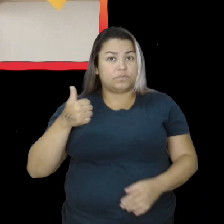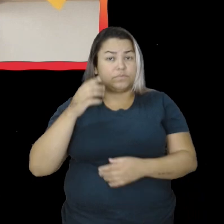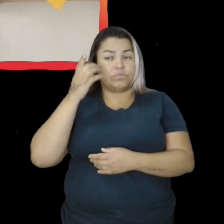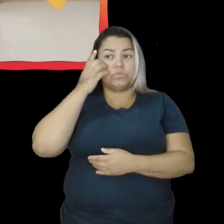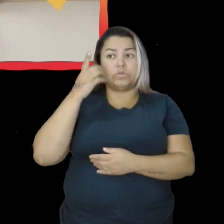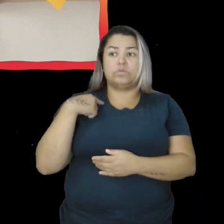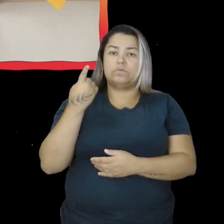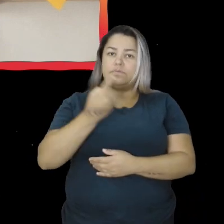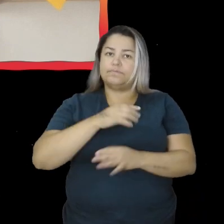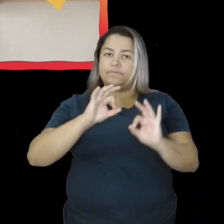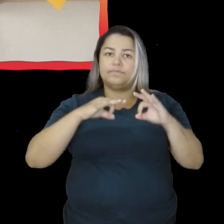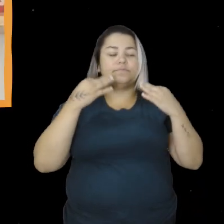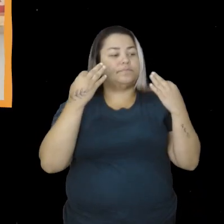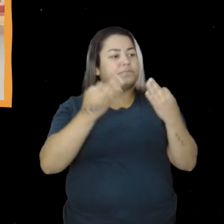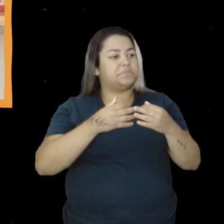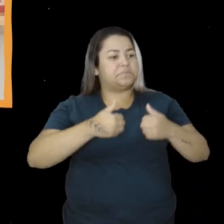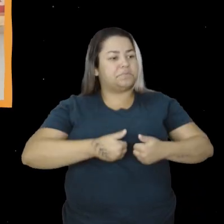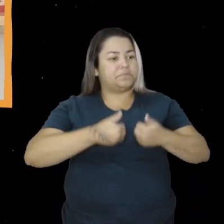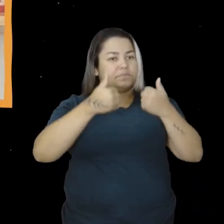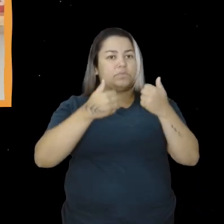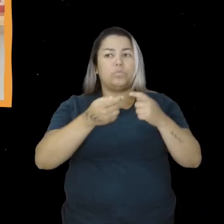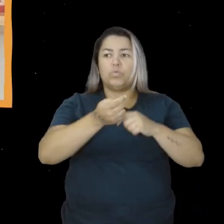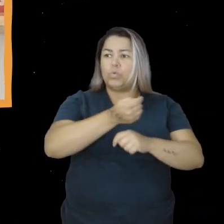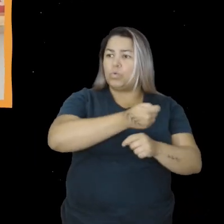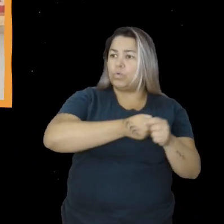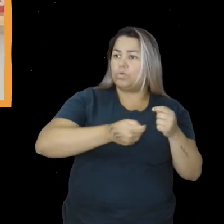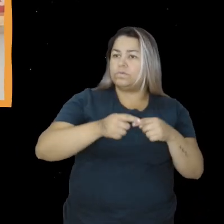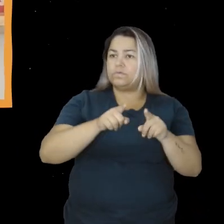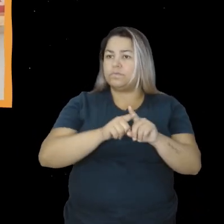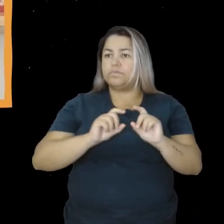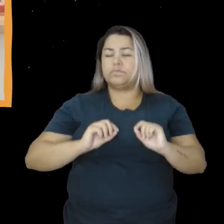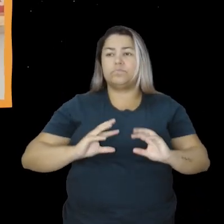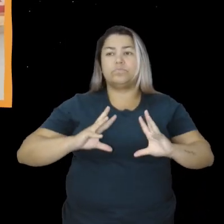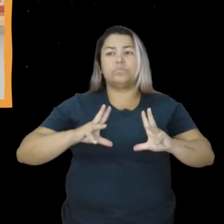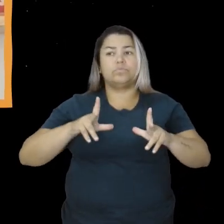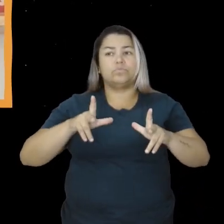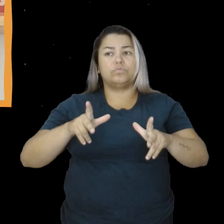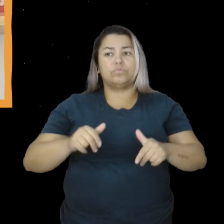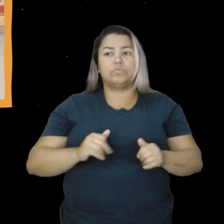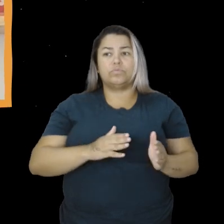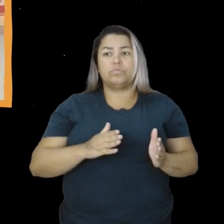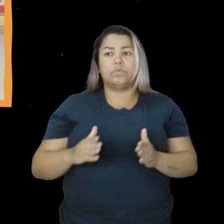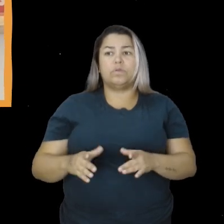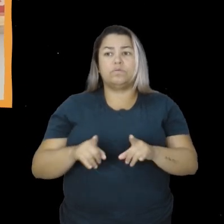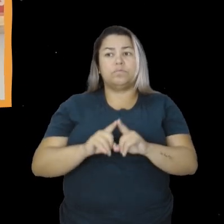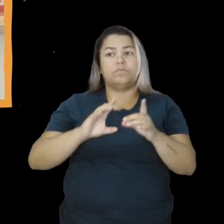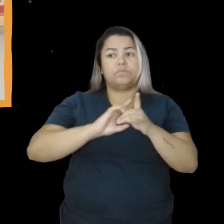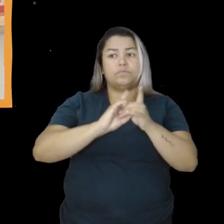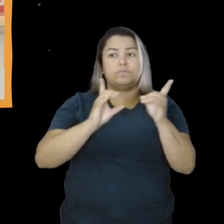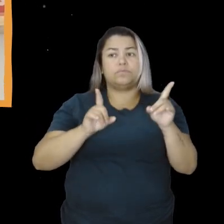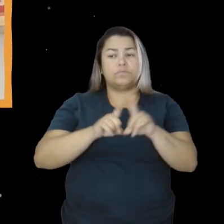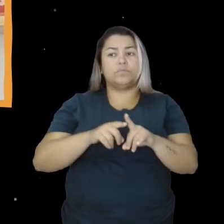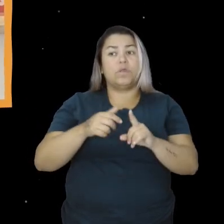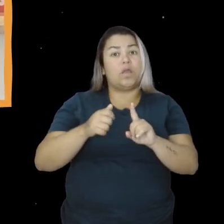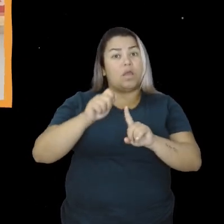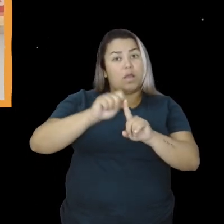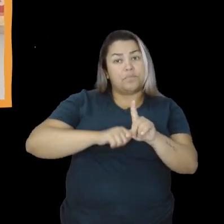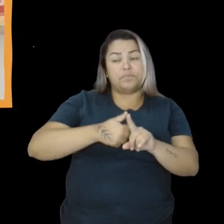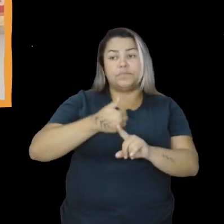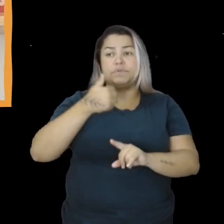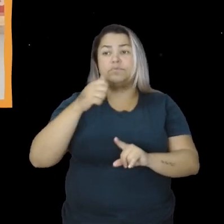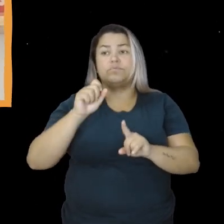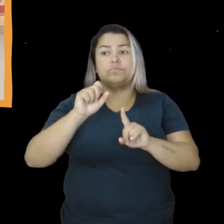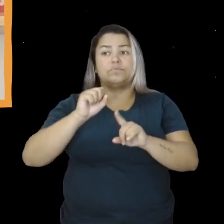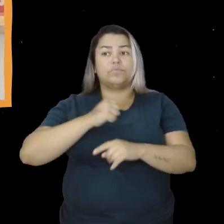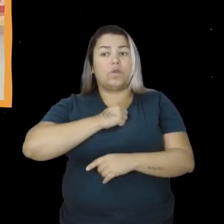nossa família melhorar economicamente e eu vivi todo o processo de golpe, todo o processo de retomada democrática, primeiro de avanço de direitos, depois de